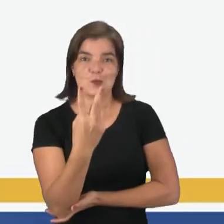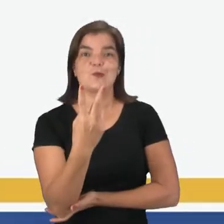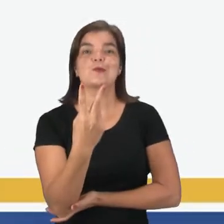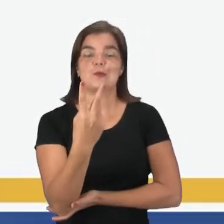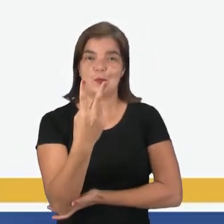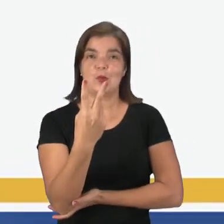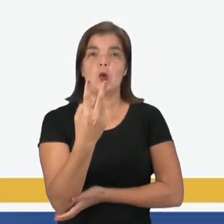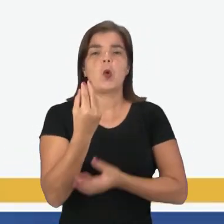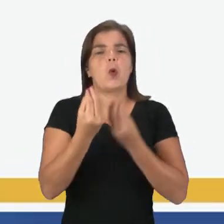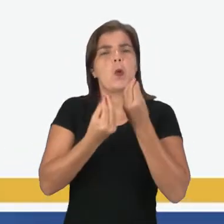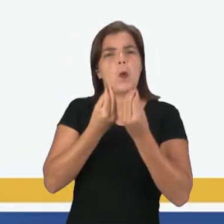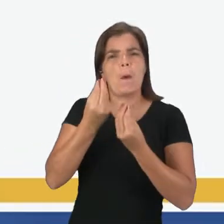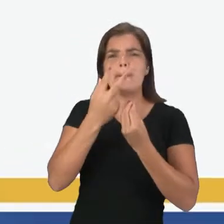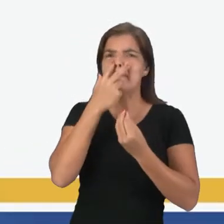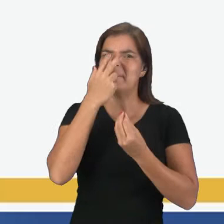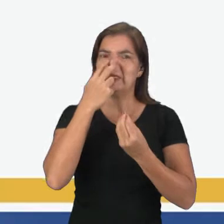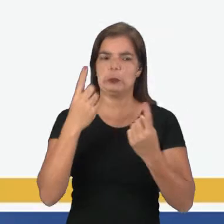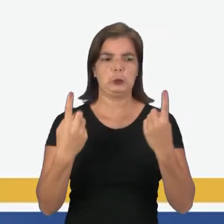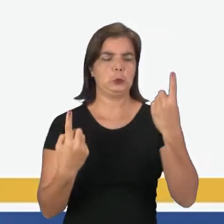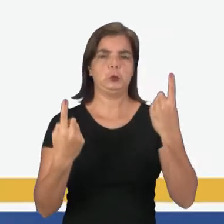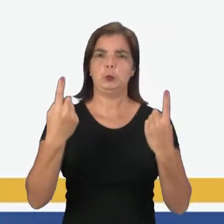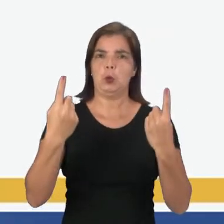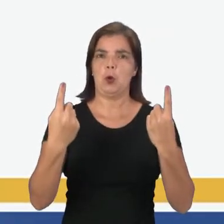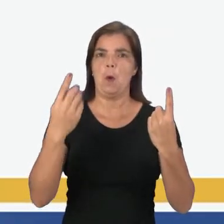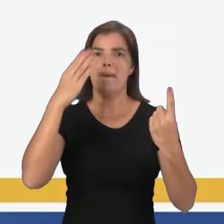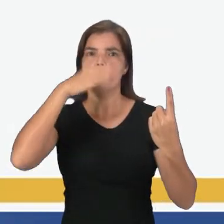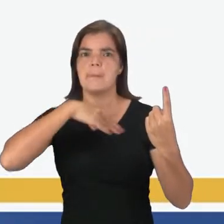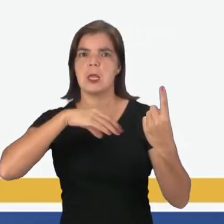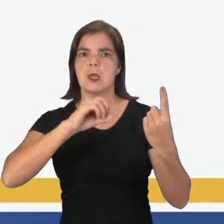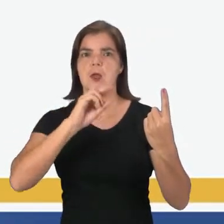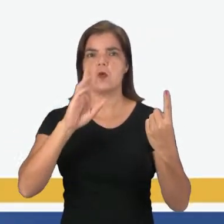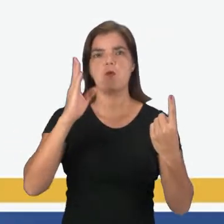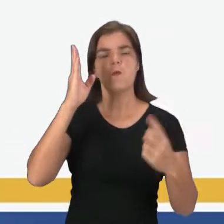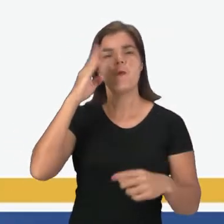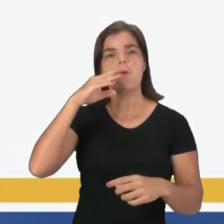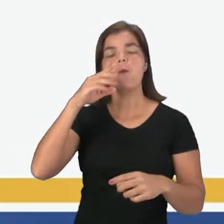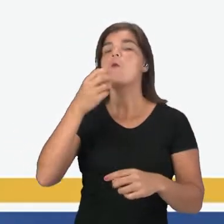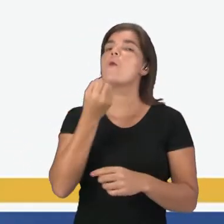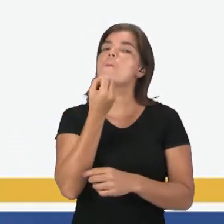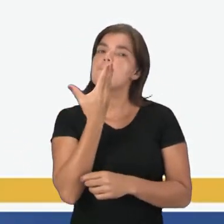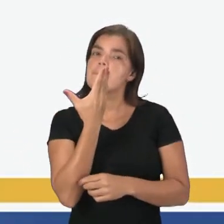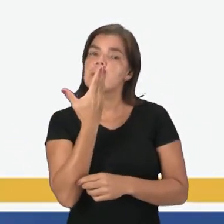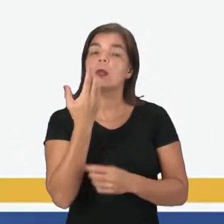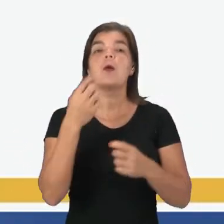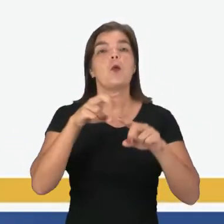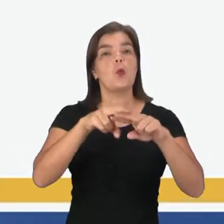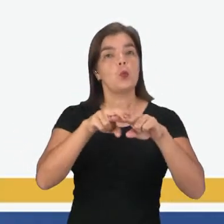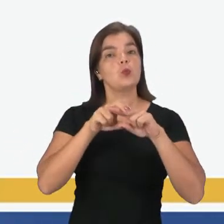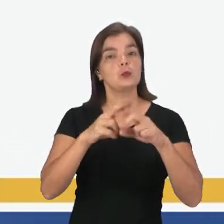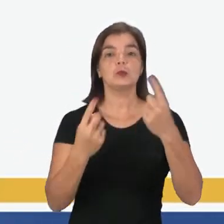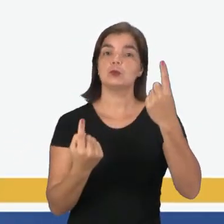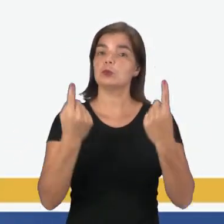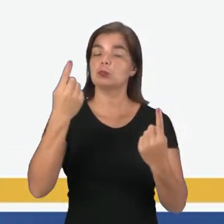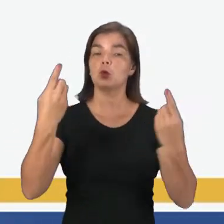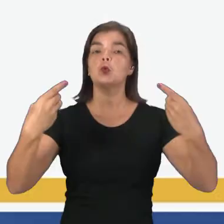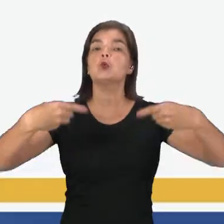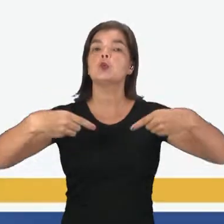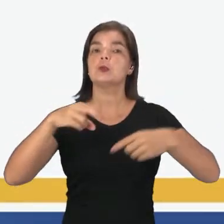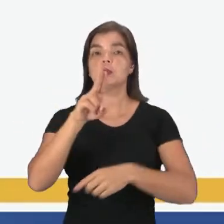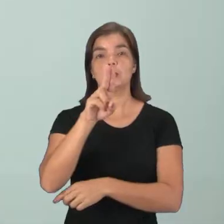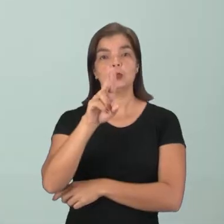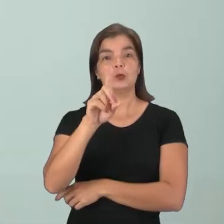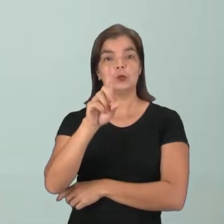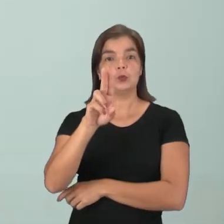dois princípios fazendo como que uma queda de braço, o bem e o mal. Então, por isso que elas são chamadas